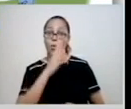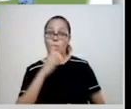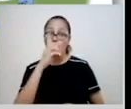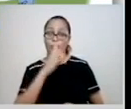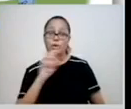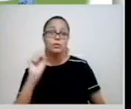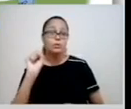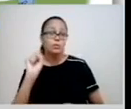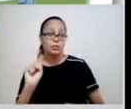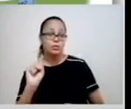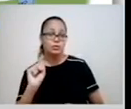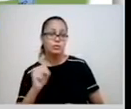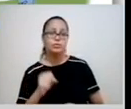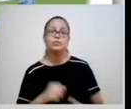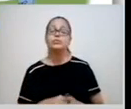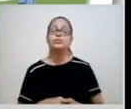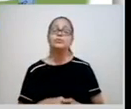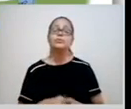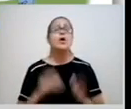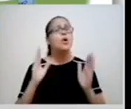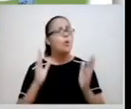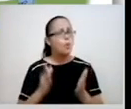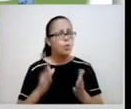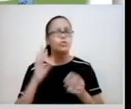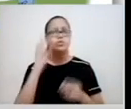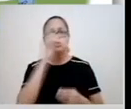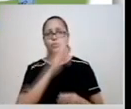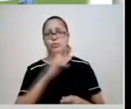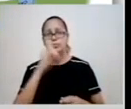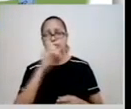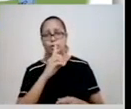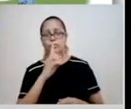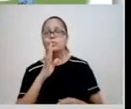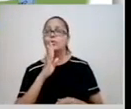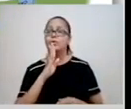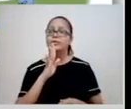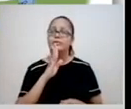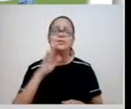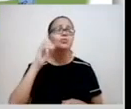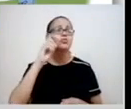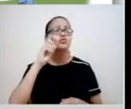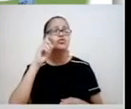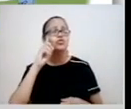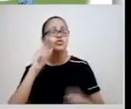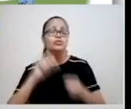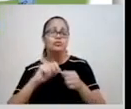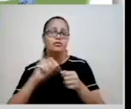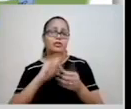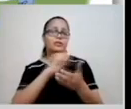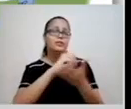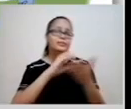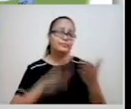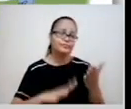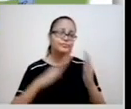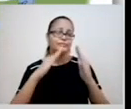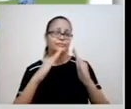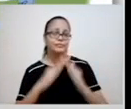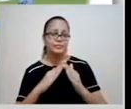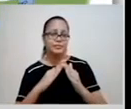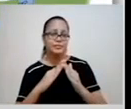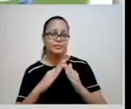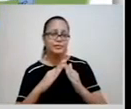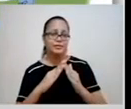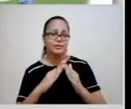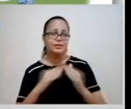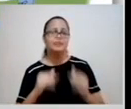Querido Diário Otário, hoje é domingo, também conhecido como Dia Mundial da Lição de Casa. E aí coloca na letra maiúscula, né? Todo esse